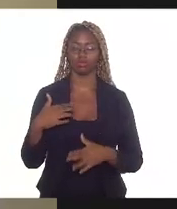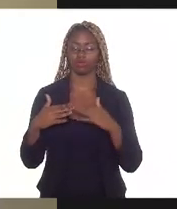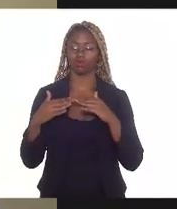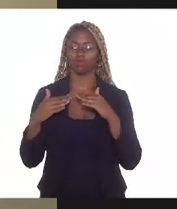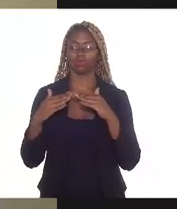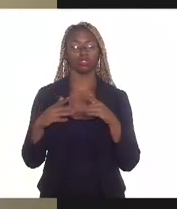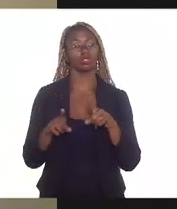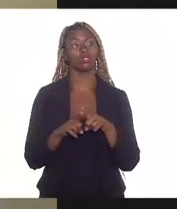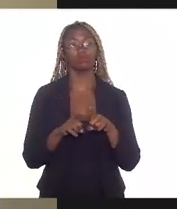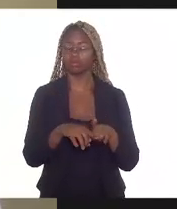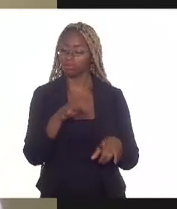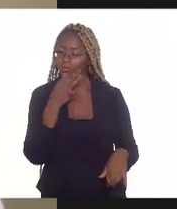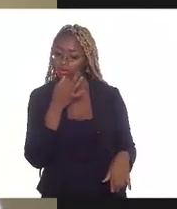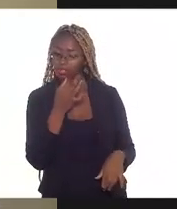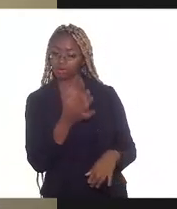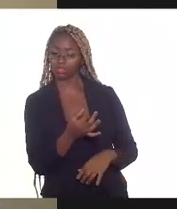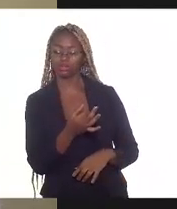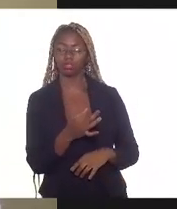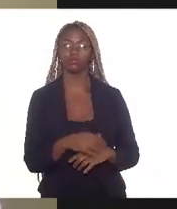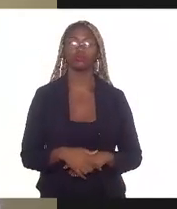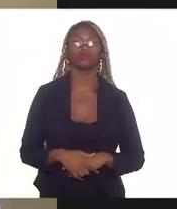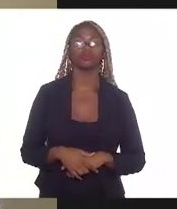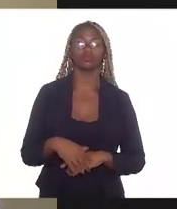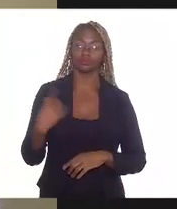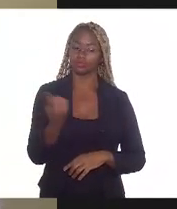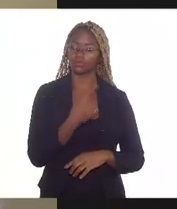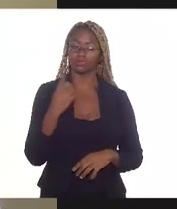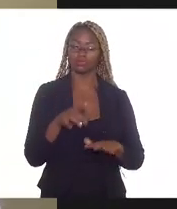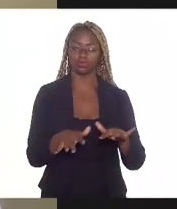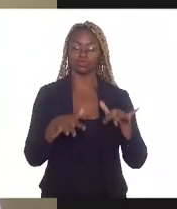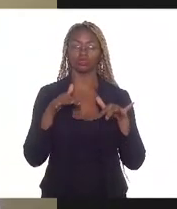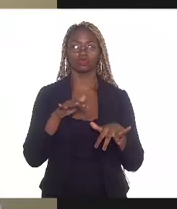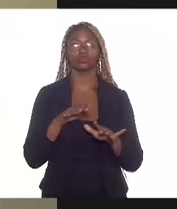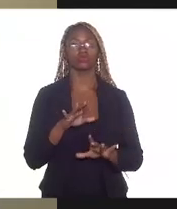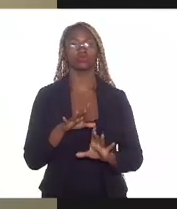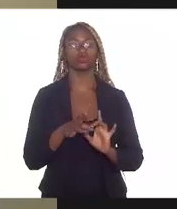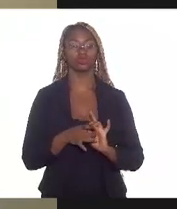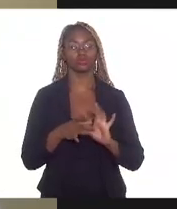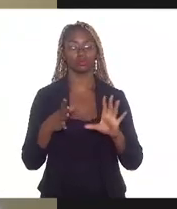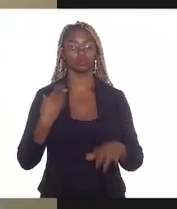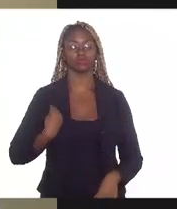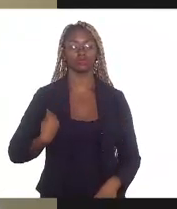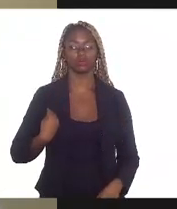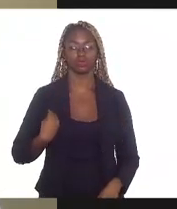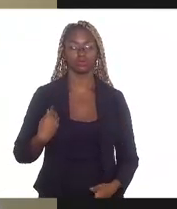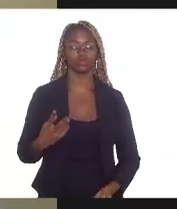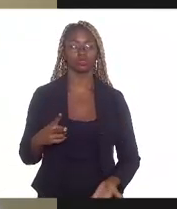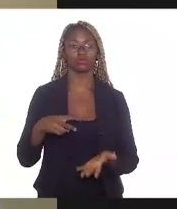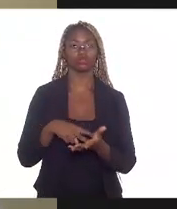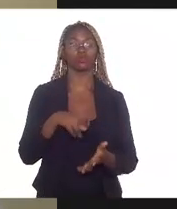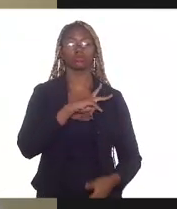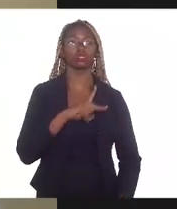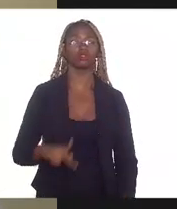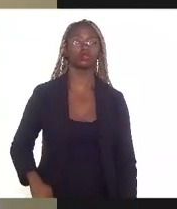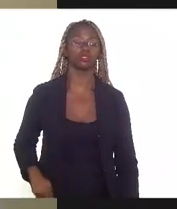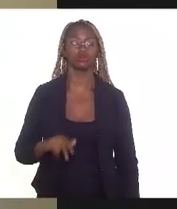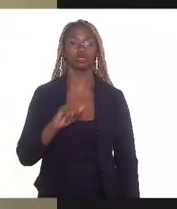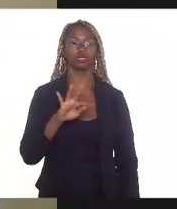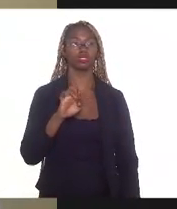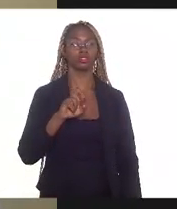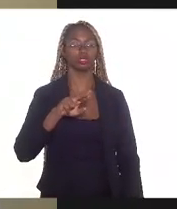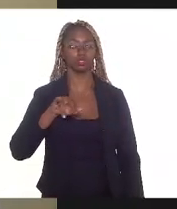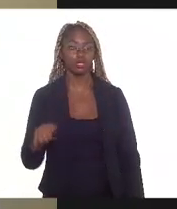inclusive, sugerir que a gente fizesse essa audiência pública com a presença da presidente do ITERJ, da equipe toda, dos